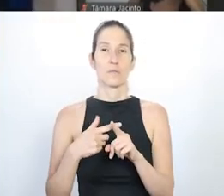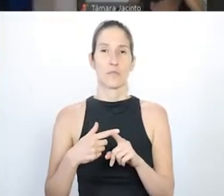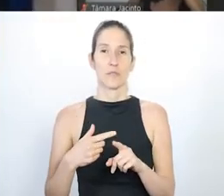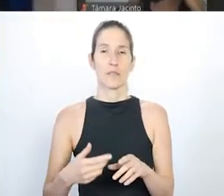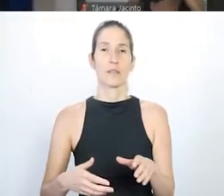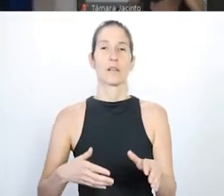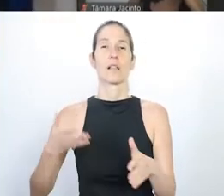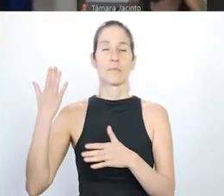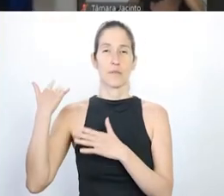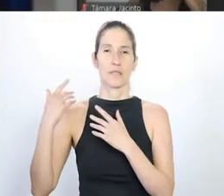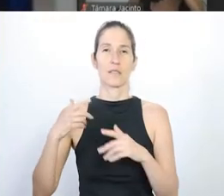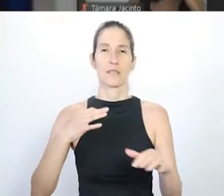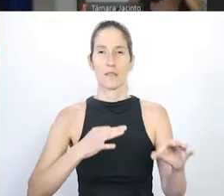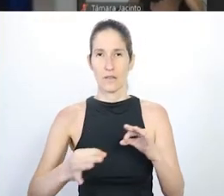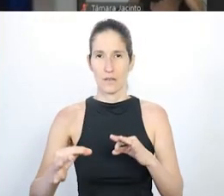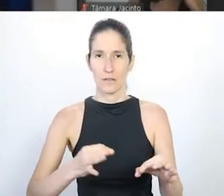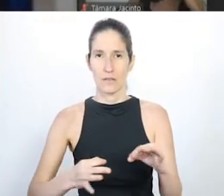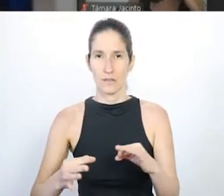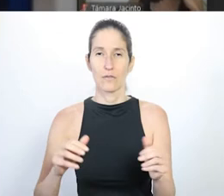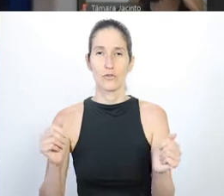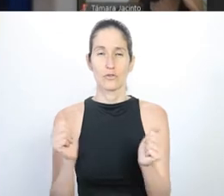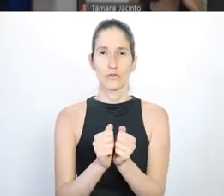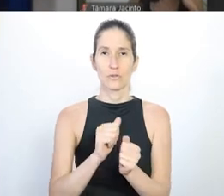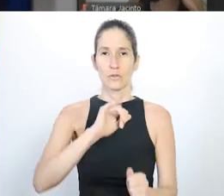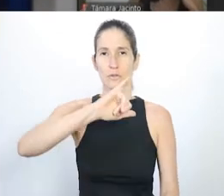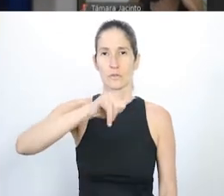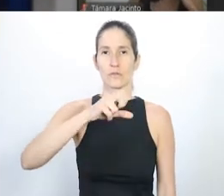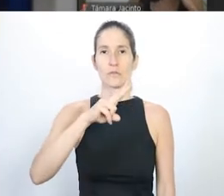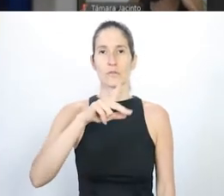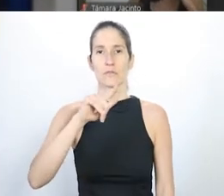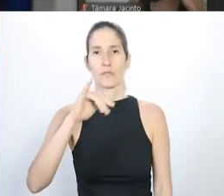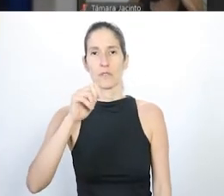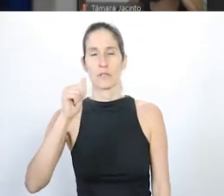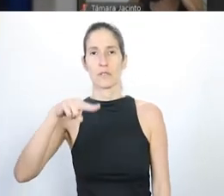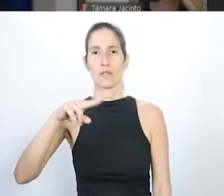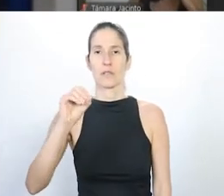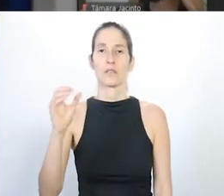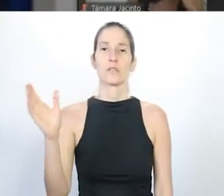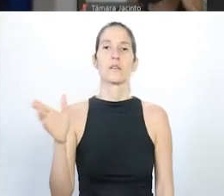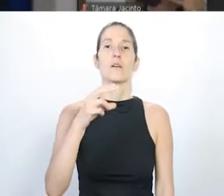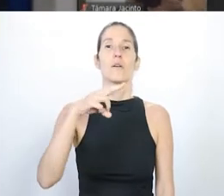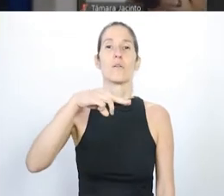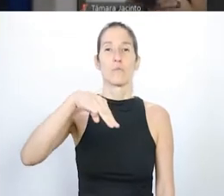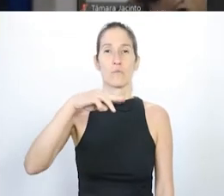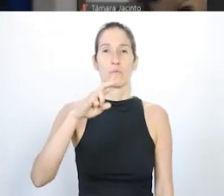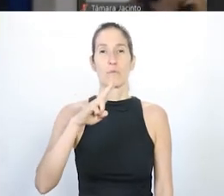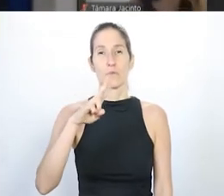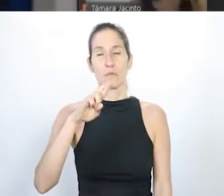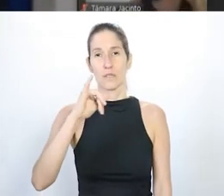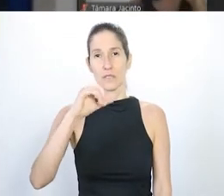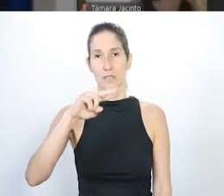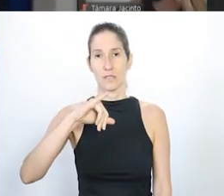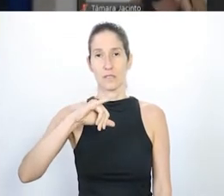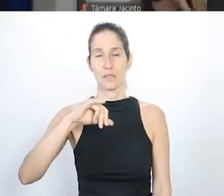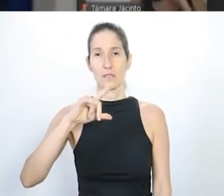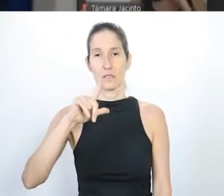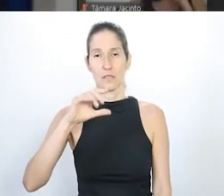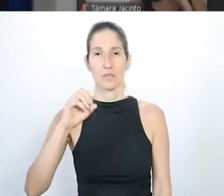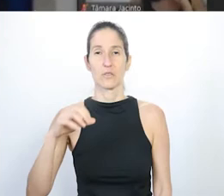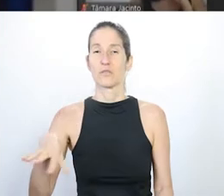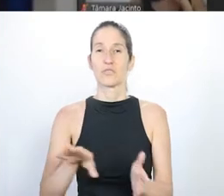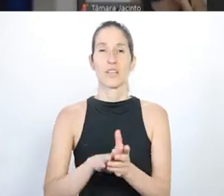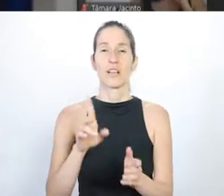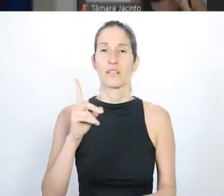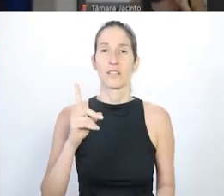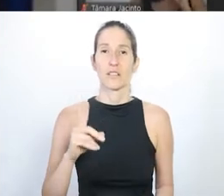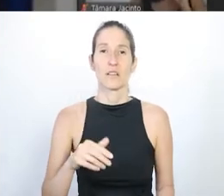Juliano. Murilo não tinha chegado ainda, hoje Murilo é meu parceiro, a baixinha tentou me derrubar, todo mundo viu, isso ficou gravado, está no YouTube, vocês vão ver isso aí,